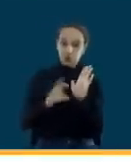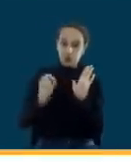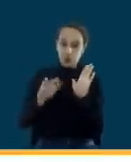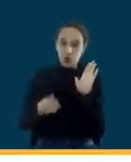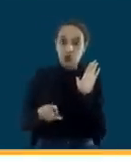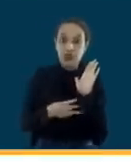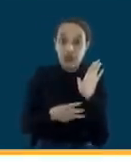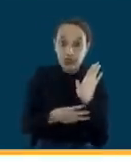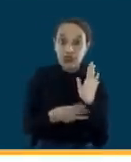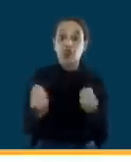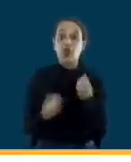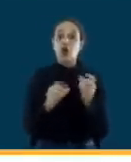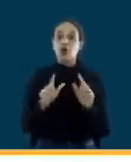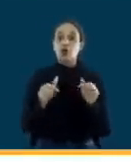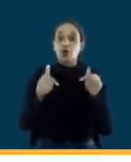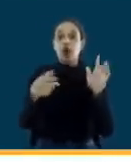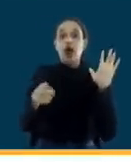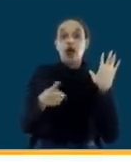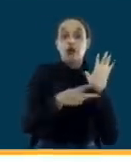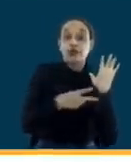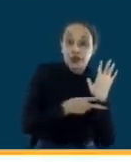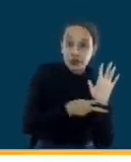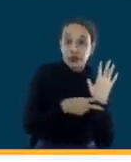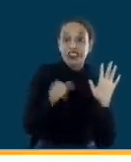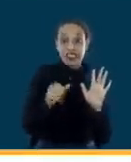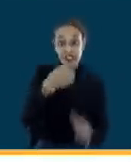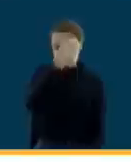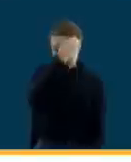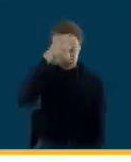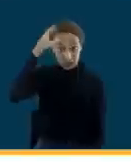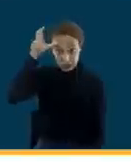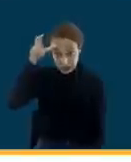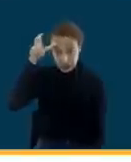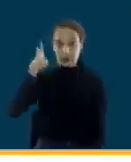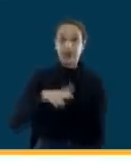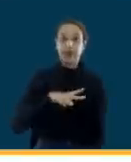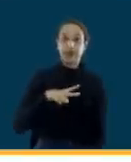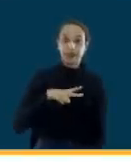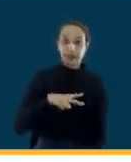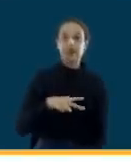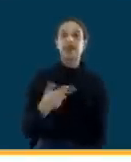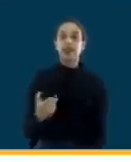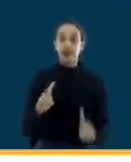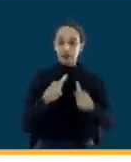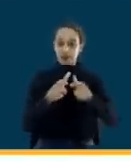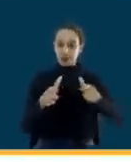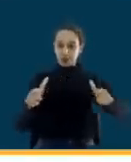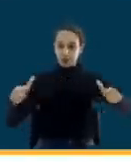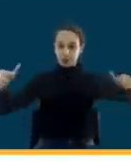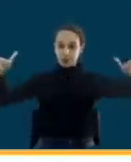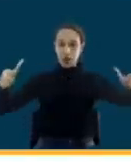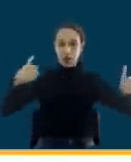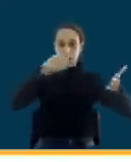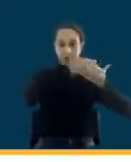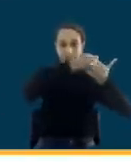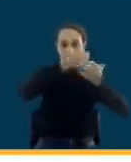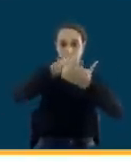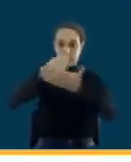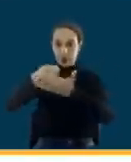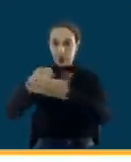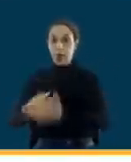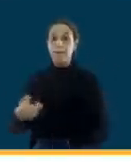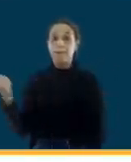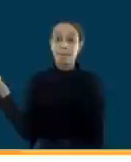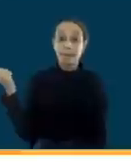vai funcionar o inciso 2? Se os municípios tiverem mais espaços validados do que a sua capacidade de fazer,